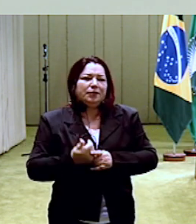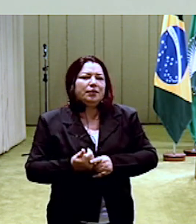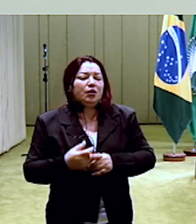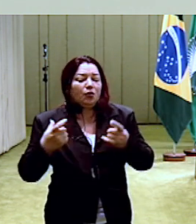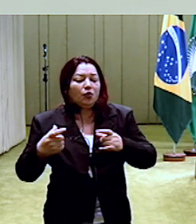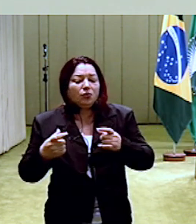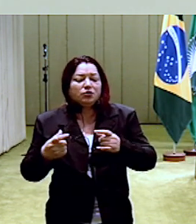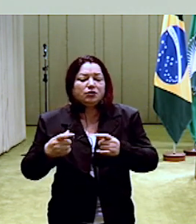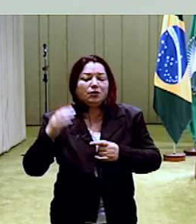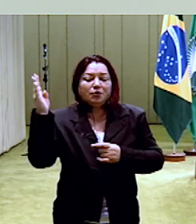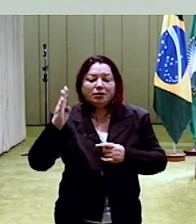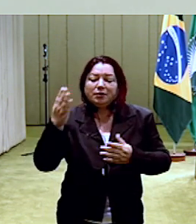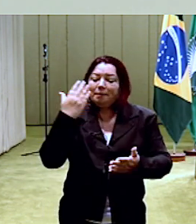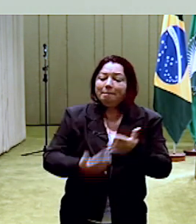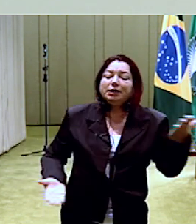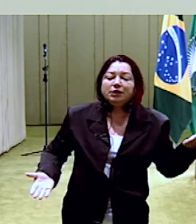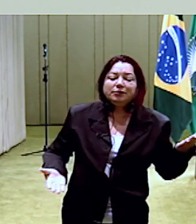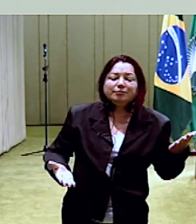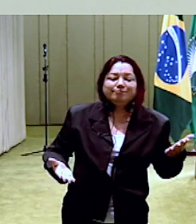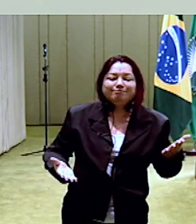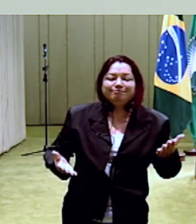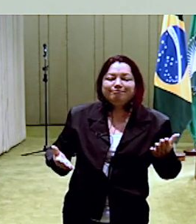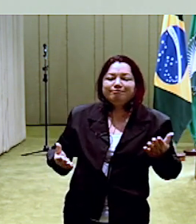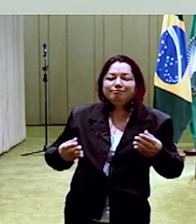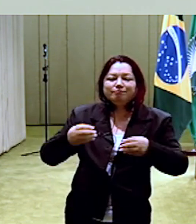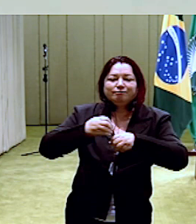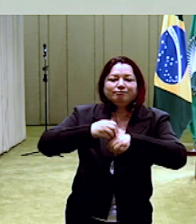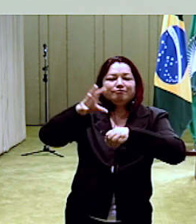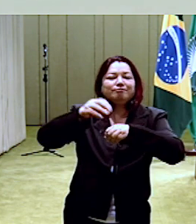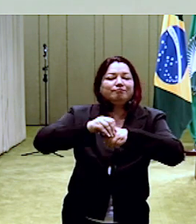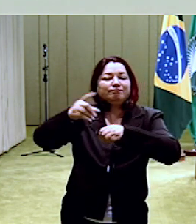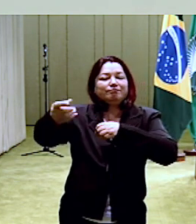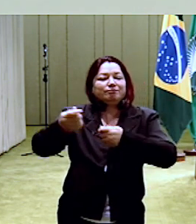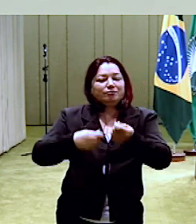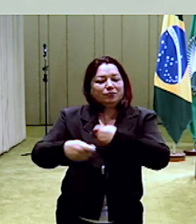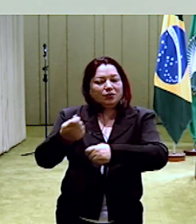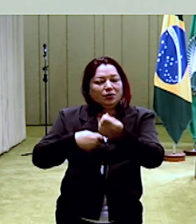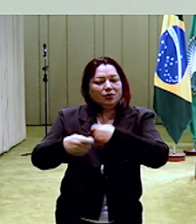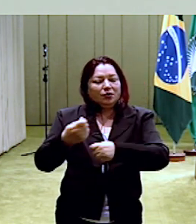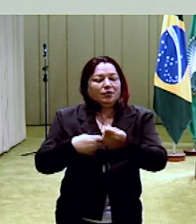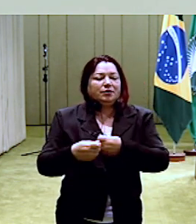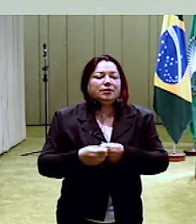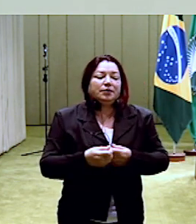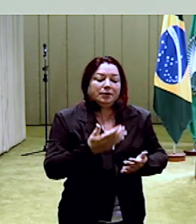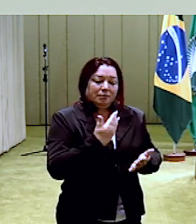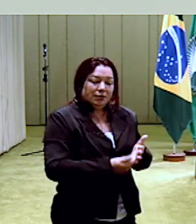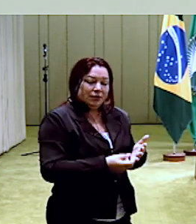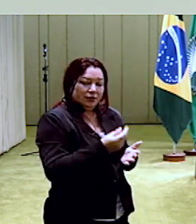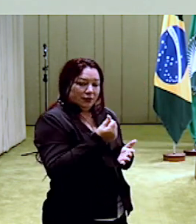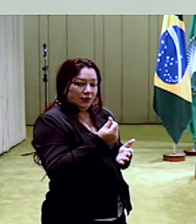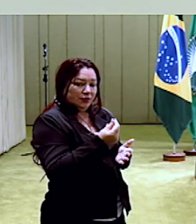Onde que o Brasil perdeu competitividade no financiamento à exportação? Em dois momentos. Um, quando a gente perdeu o grau